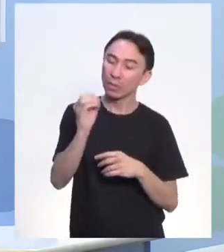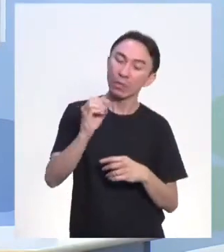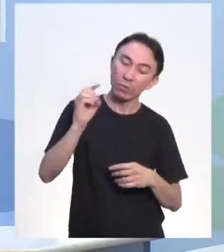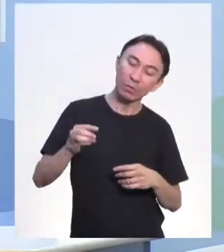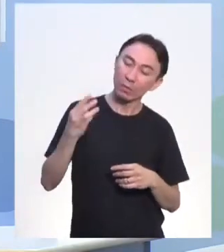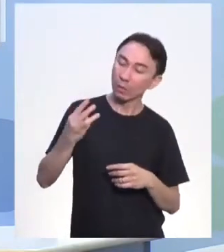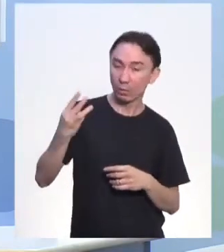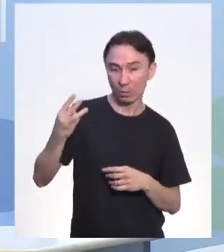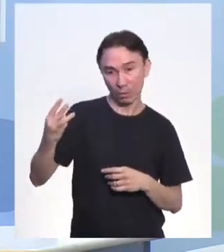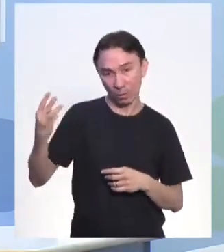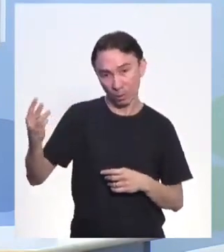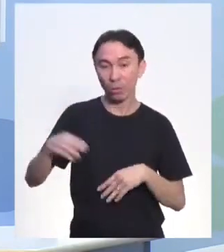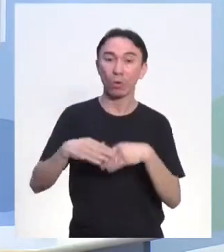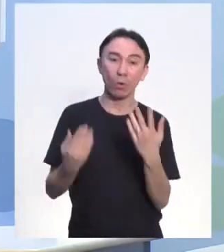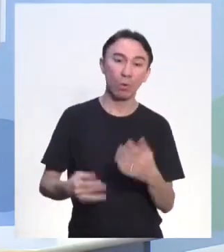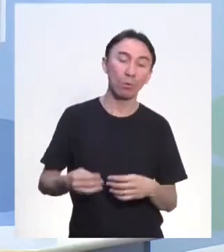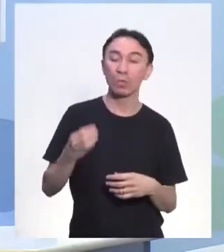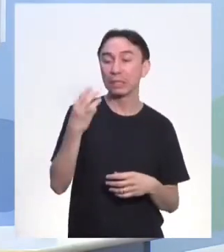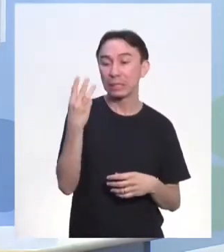33, aproximadamente, tá?